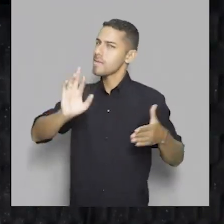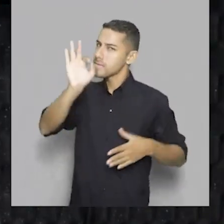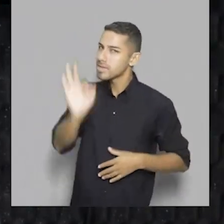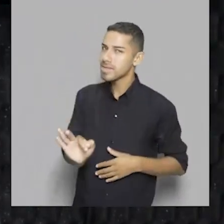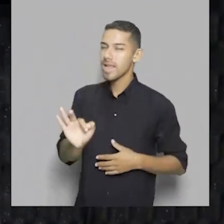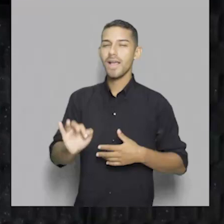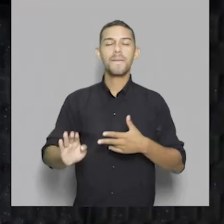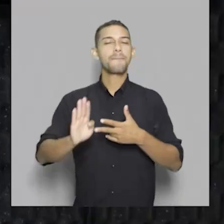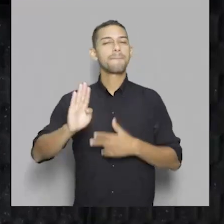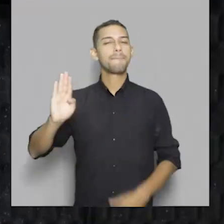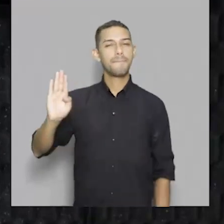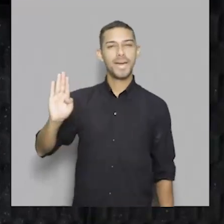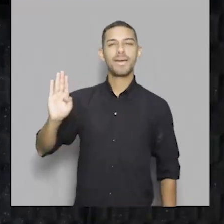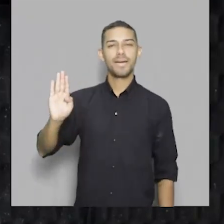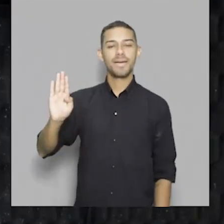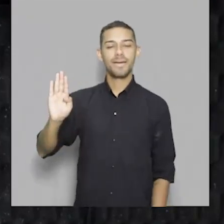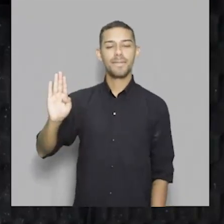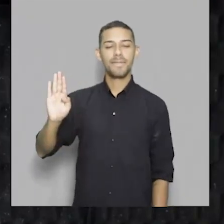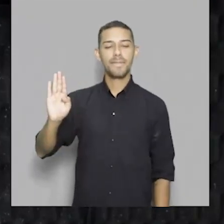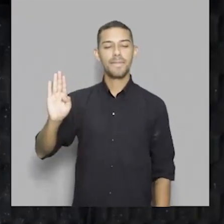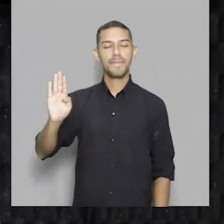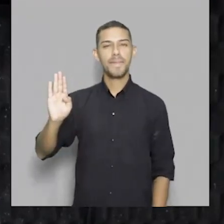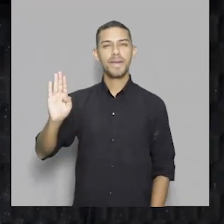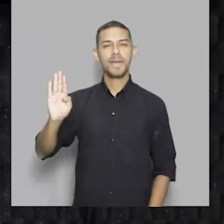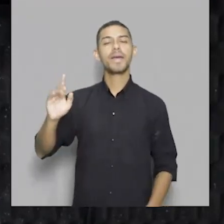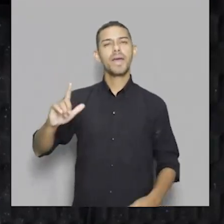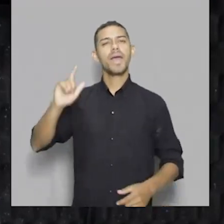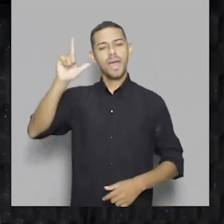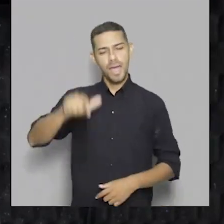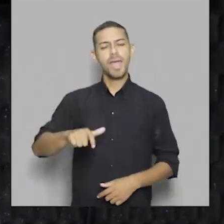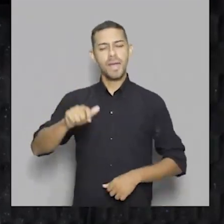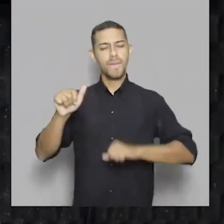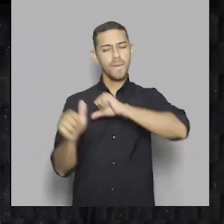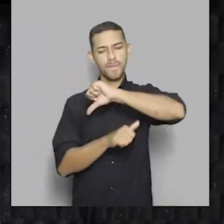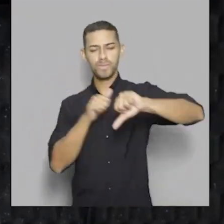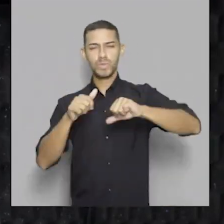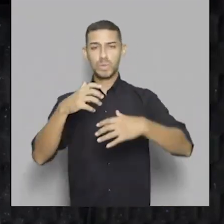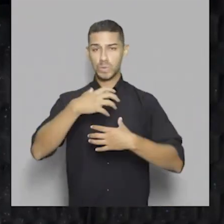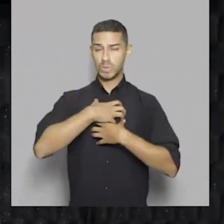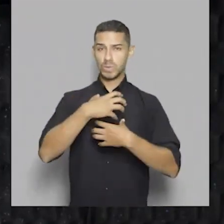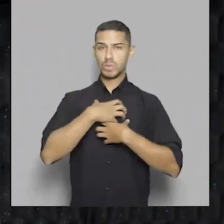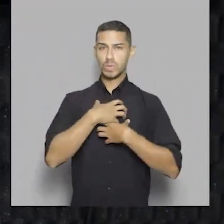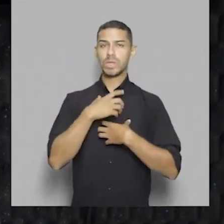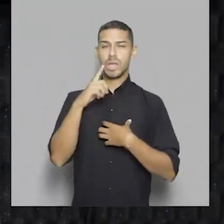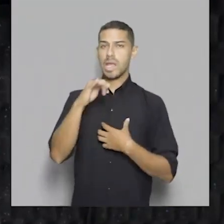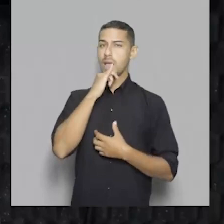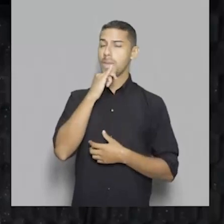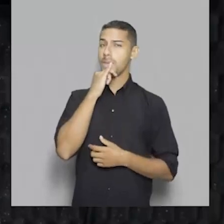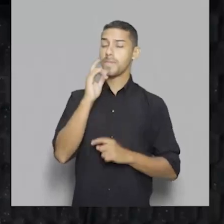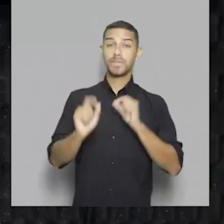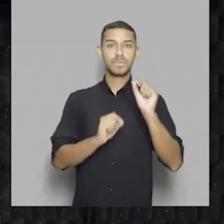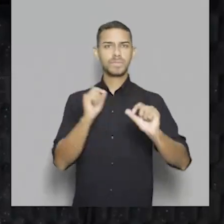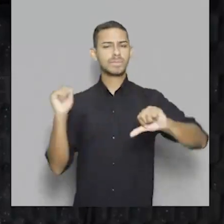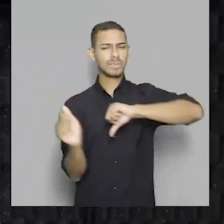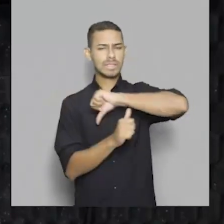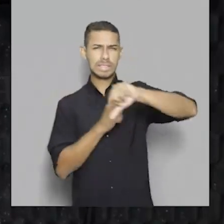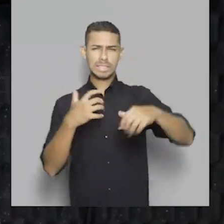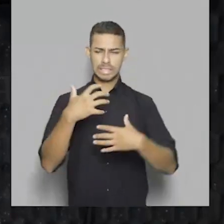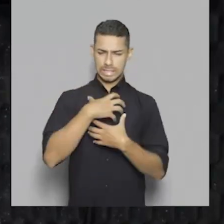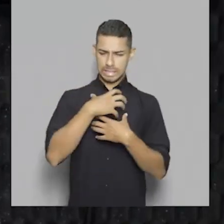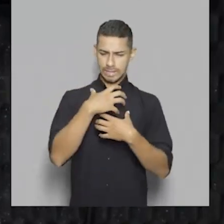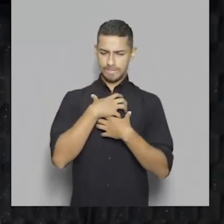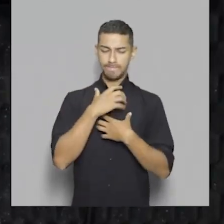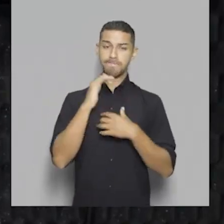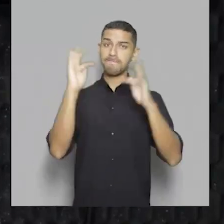é a resposta da letra E. É uma mudança de estado. Na primeiro momento, o verbo fala em vestir uma